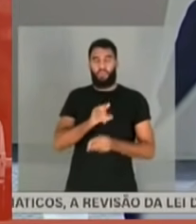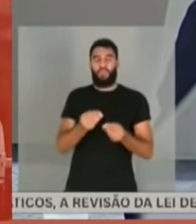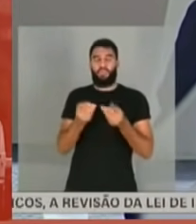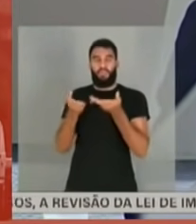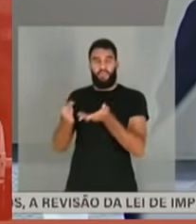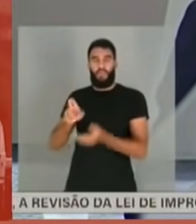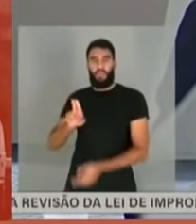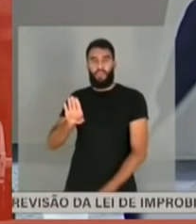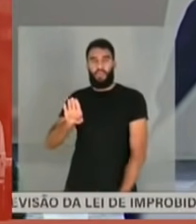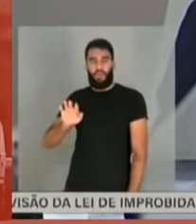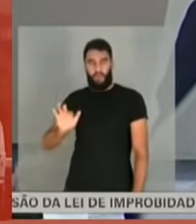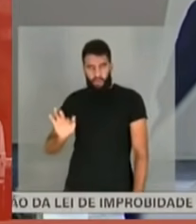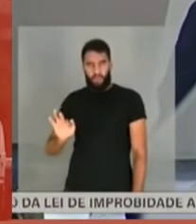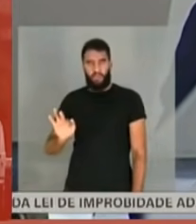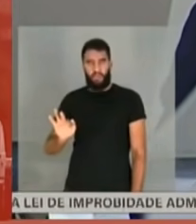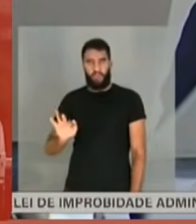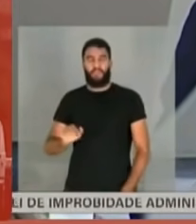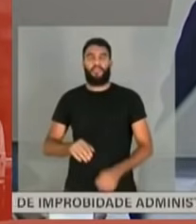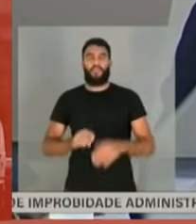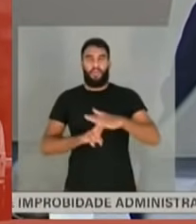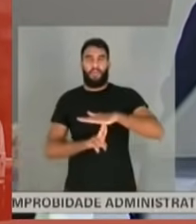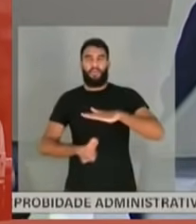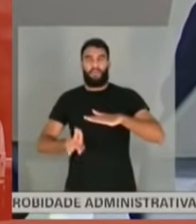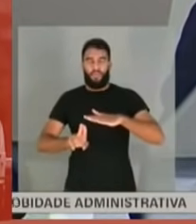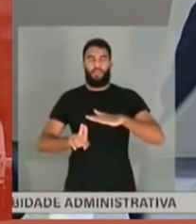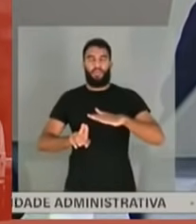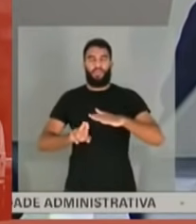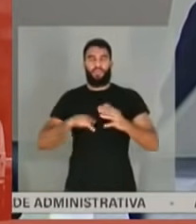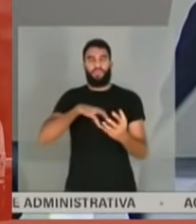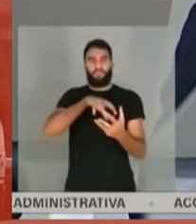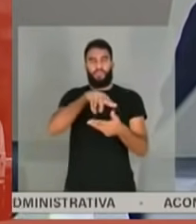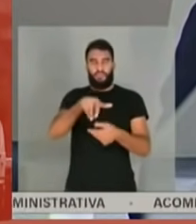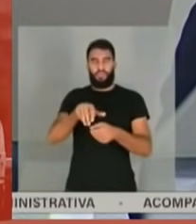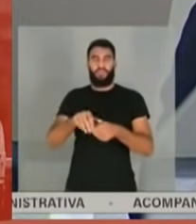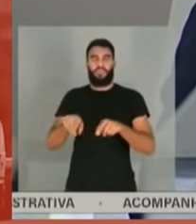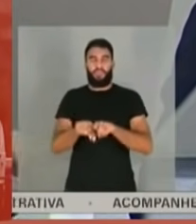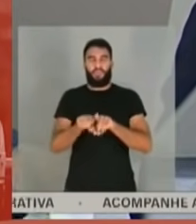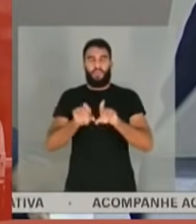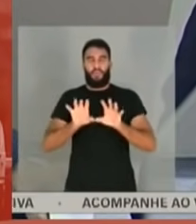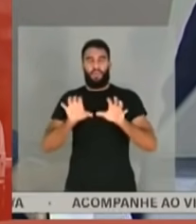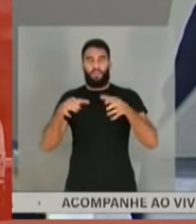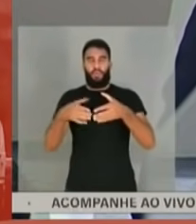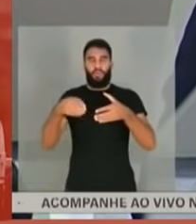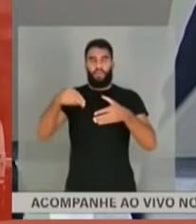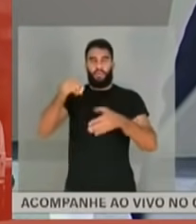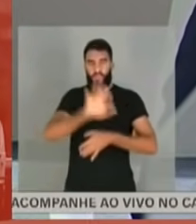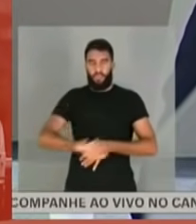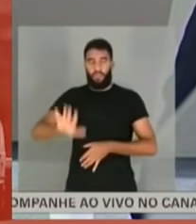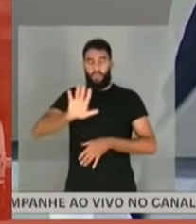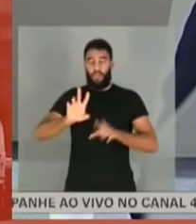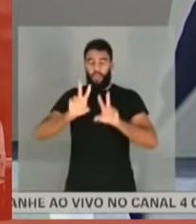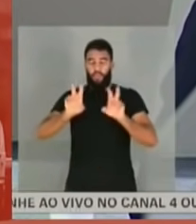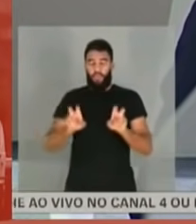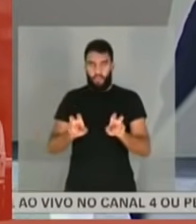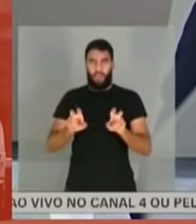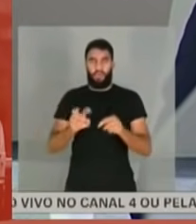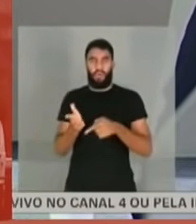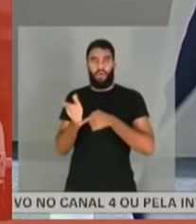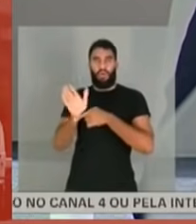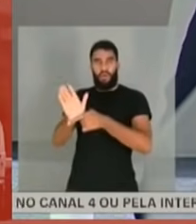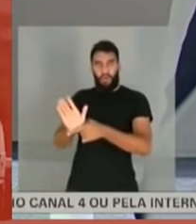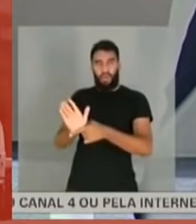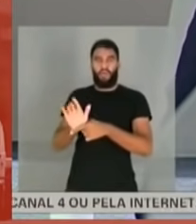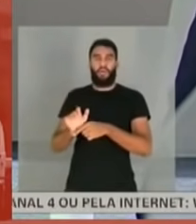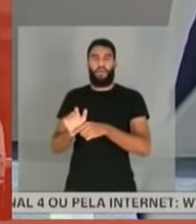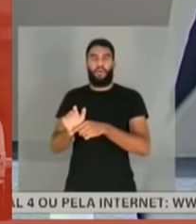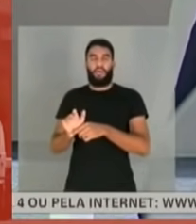aí, e continua aí, né, sem que nada tenha acontecido com ele até o momento. É muito curioso isso, né,